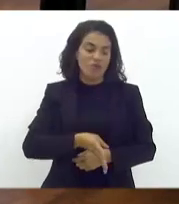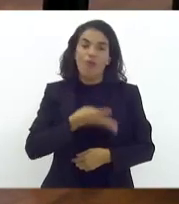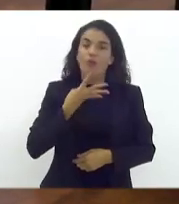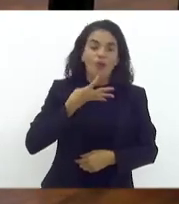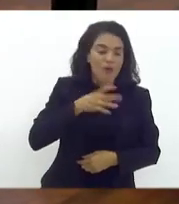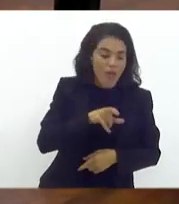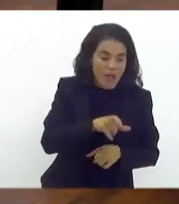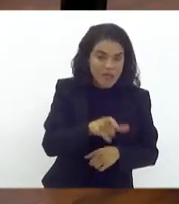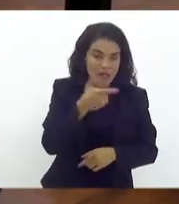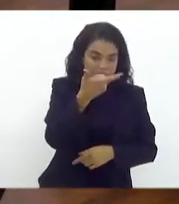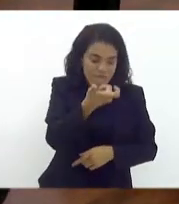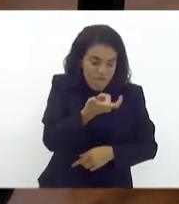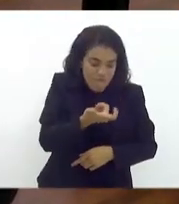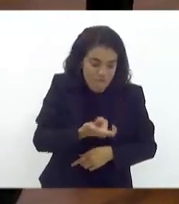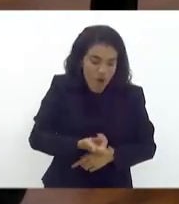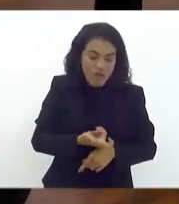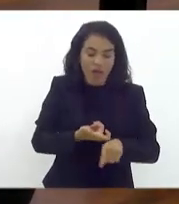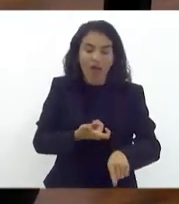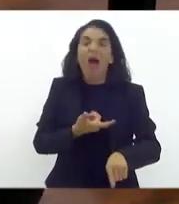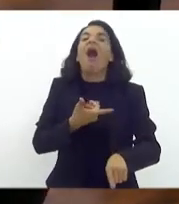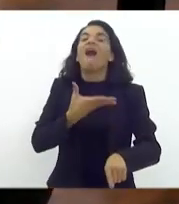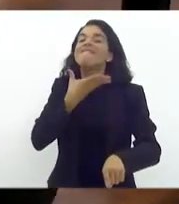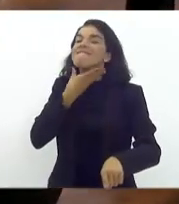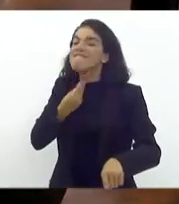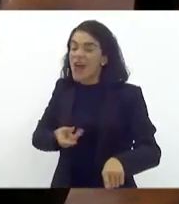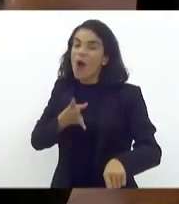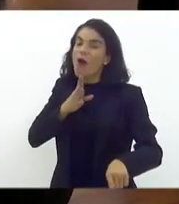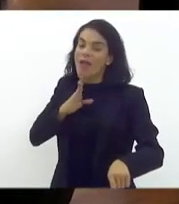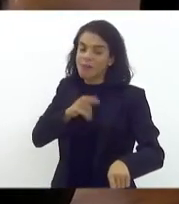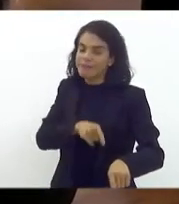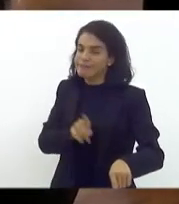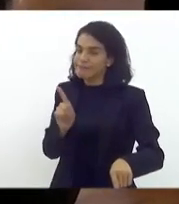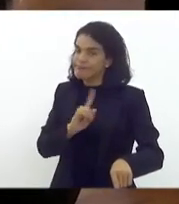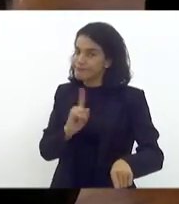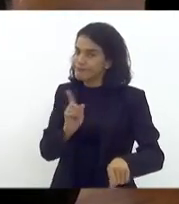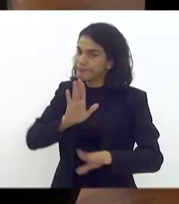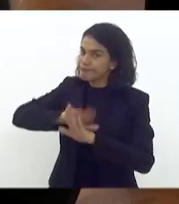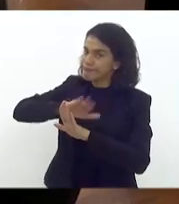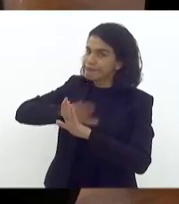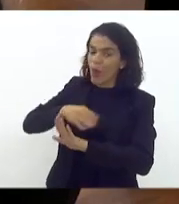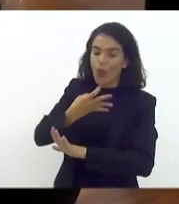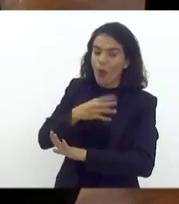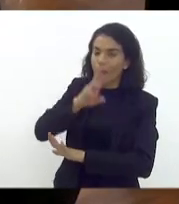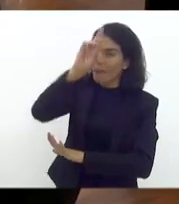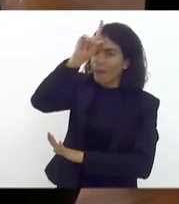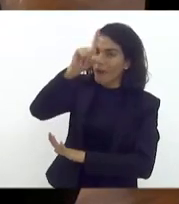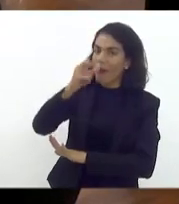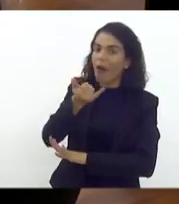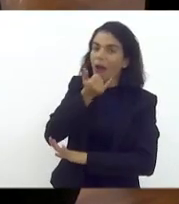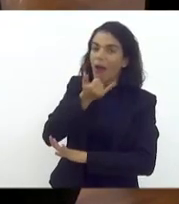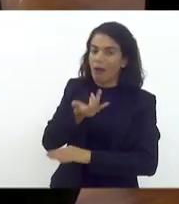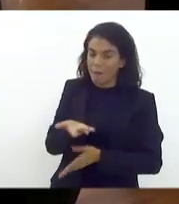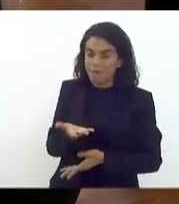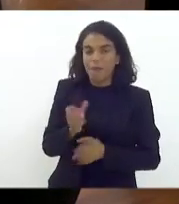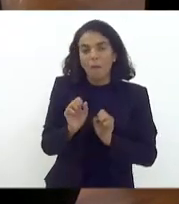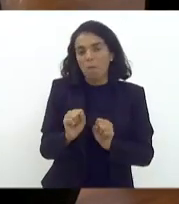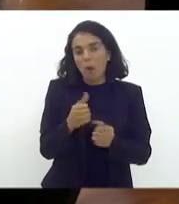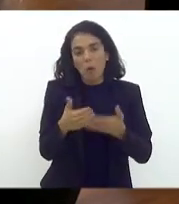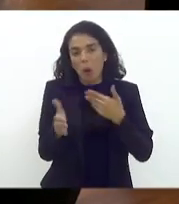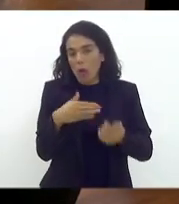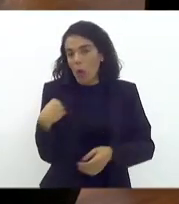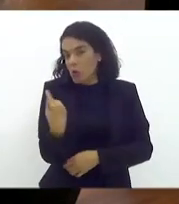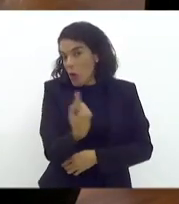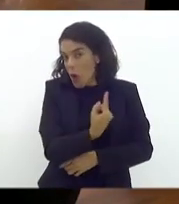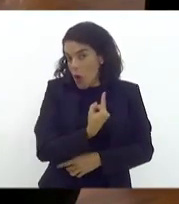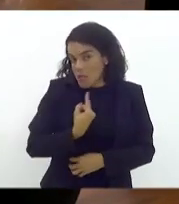que a gente tem que olhar de uma forma séria porque são o Direito de várias pessoas pode ser qualquer um de nós